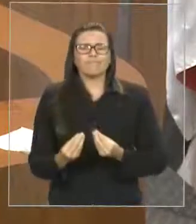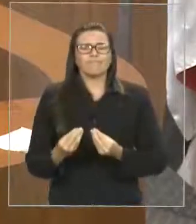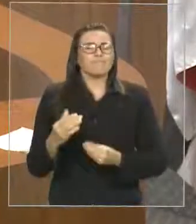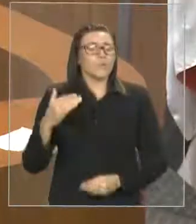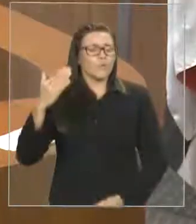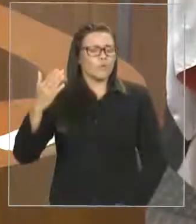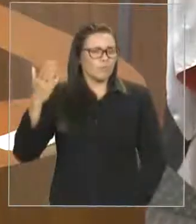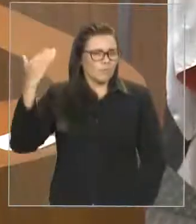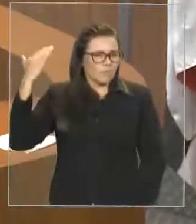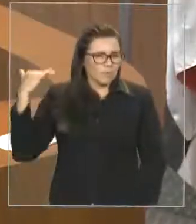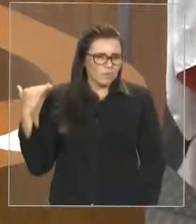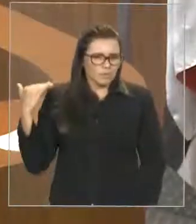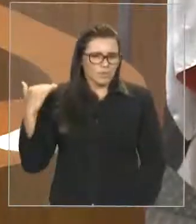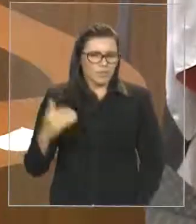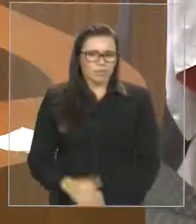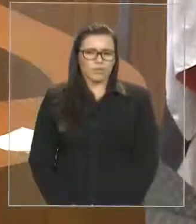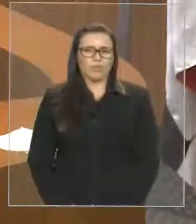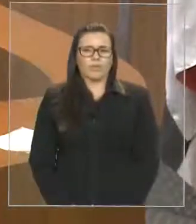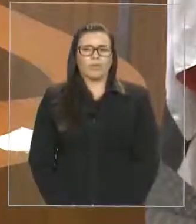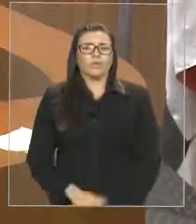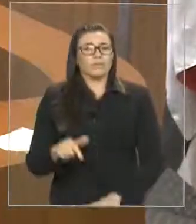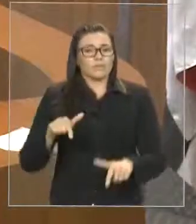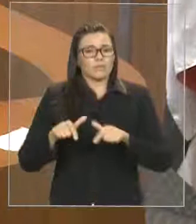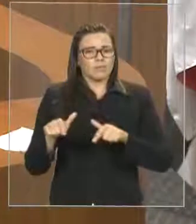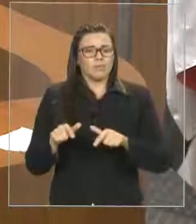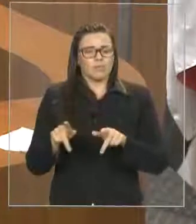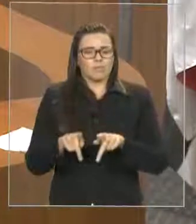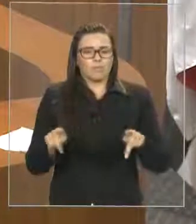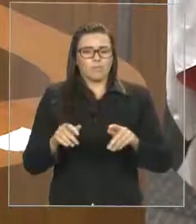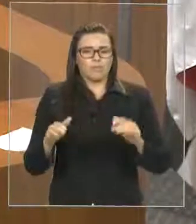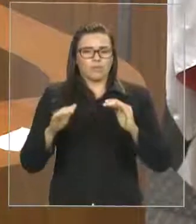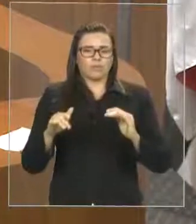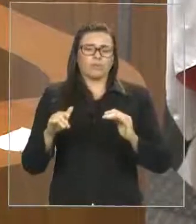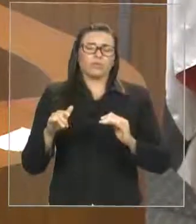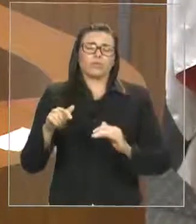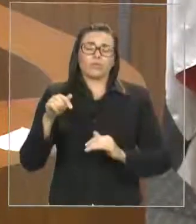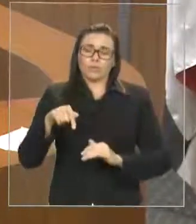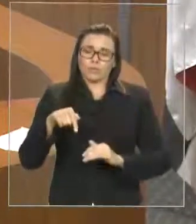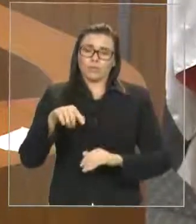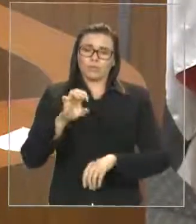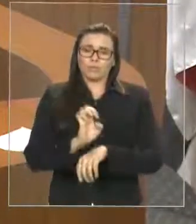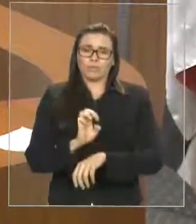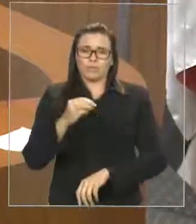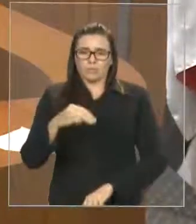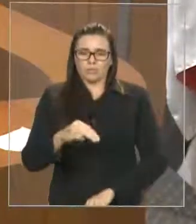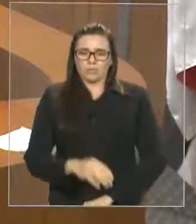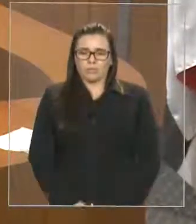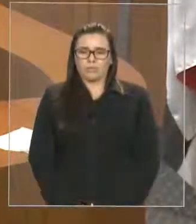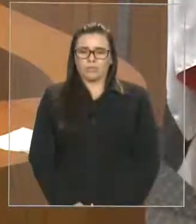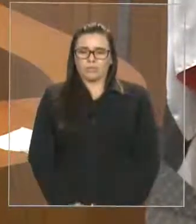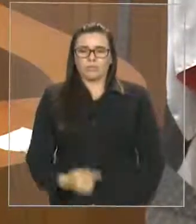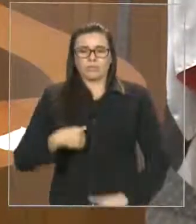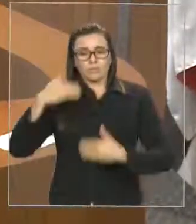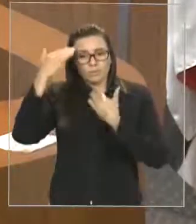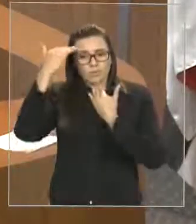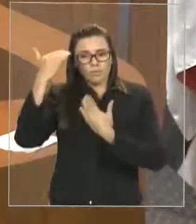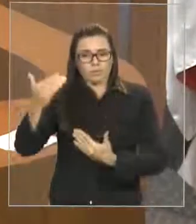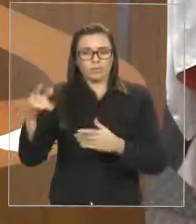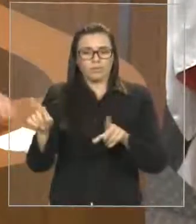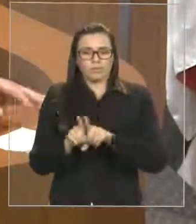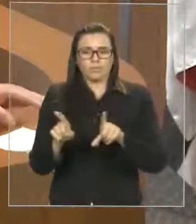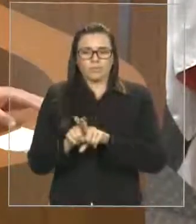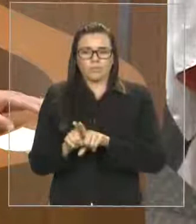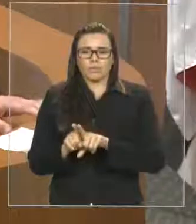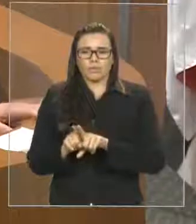regional eleitoral no Maranhão. Quero agradecer também a presença e a palestra do doutor